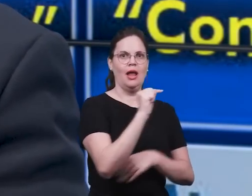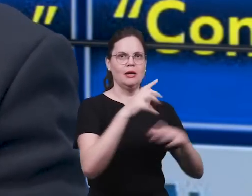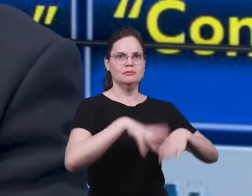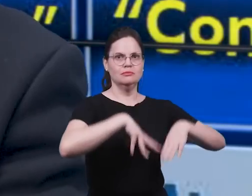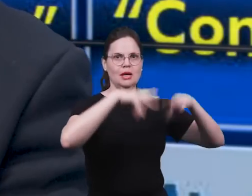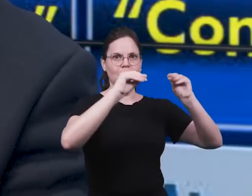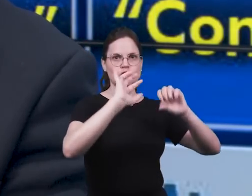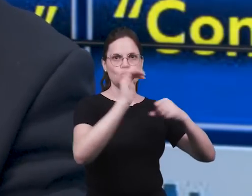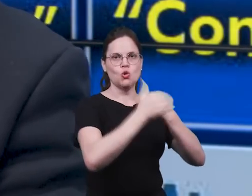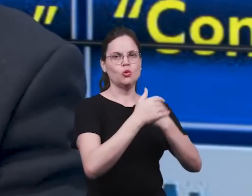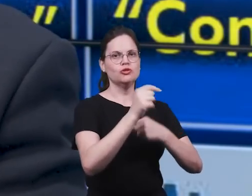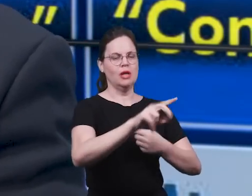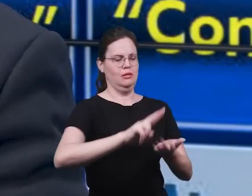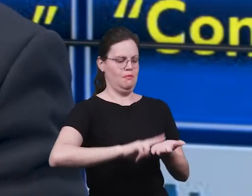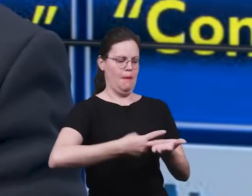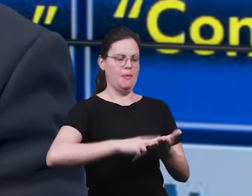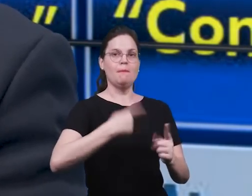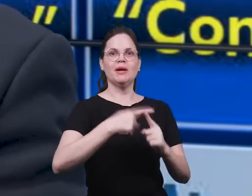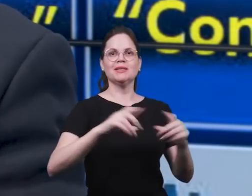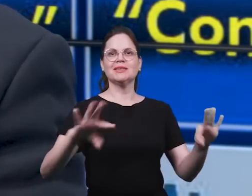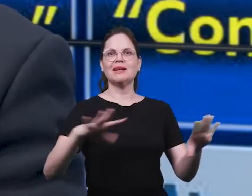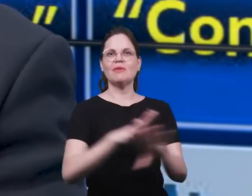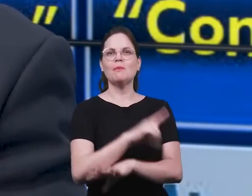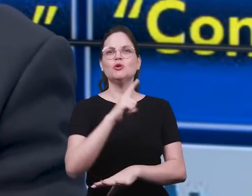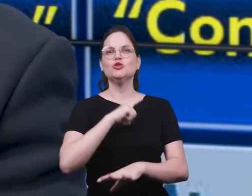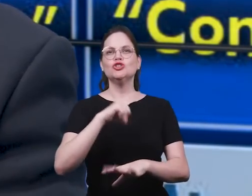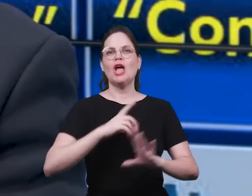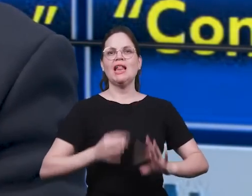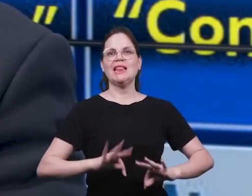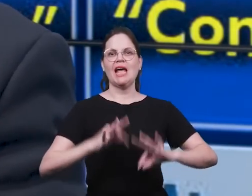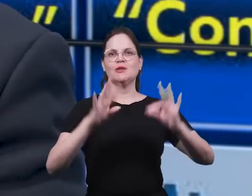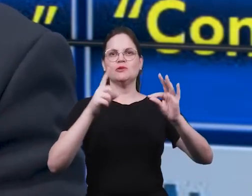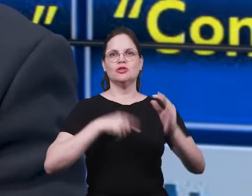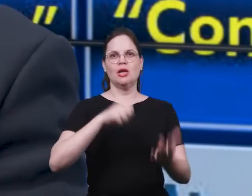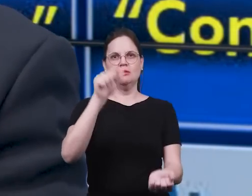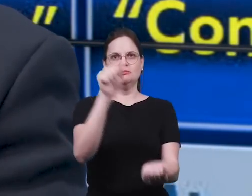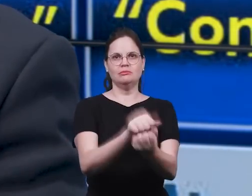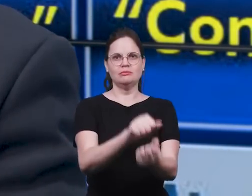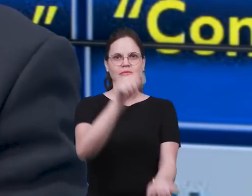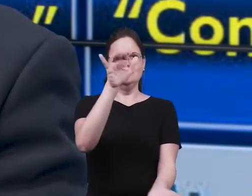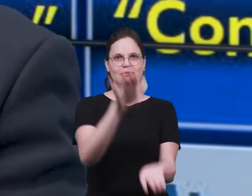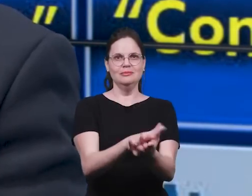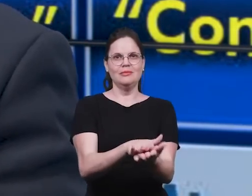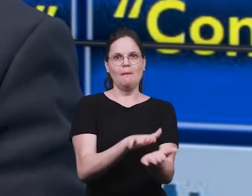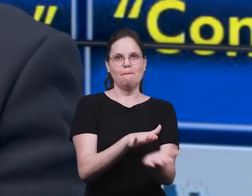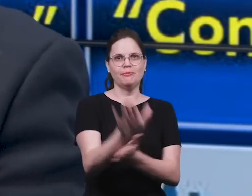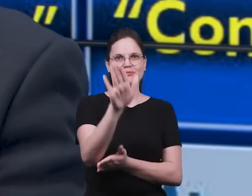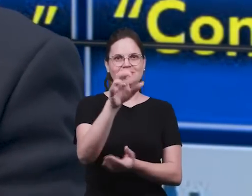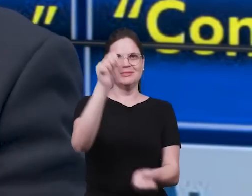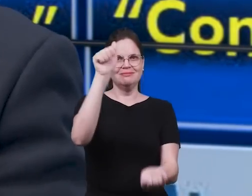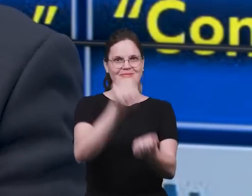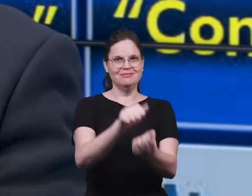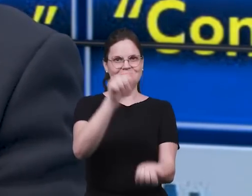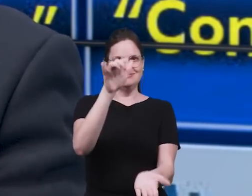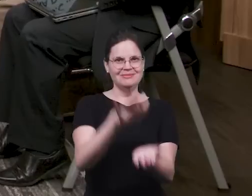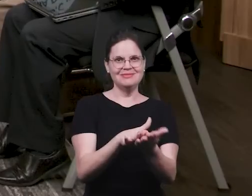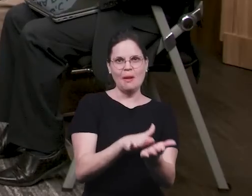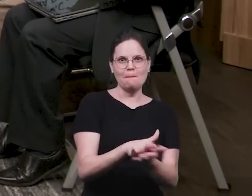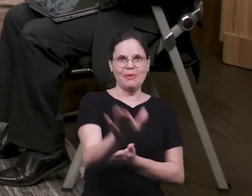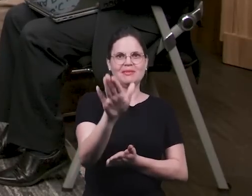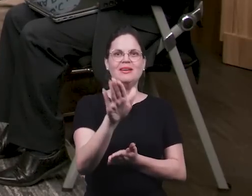da palavra. Agora já existia a imprensa e ela foi feito 6.000 cópias do Novo Testamento.